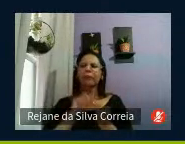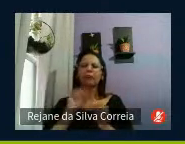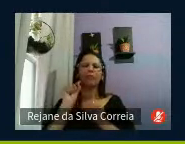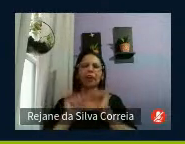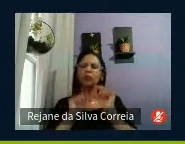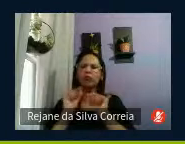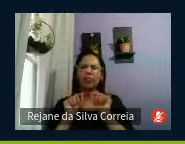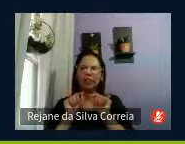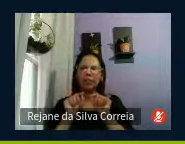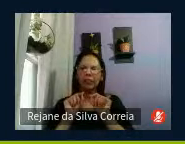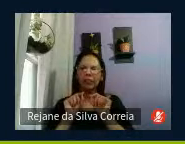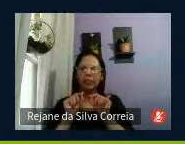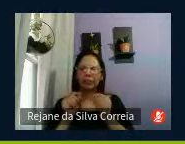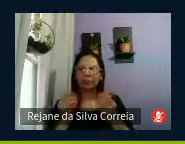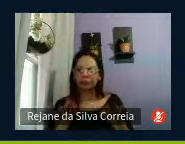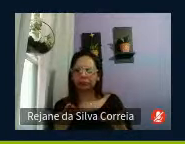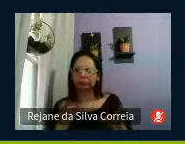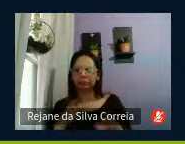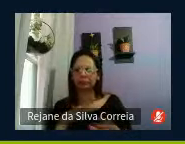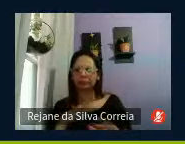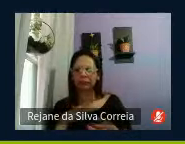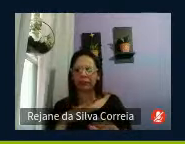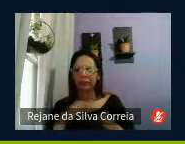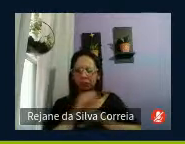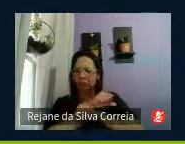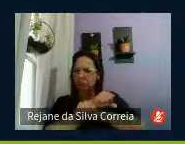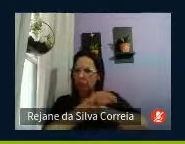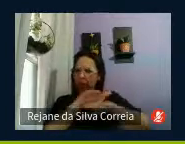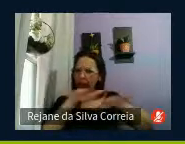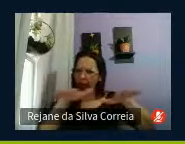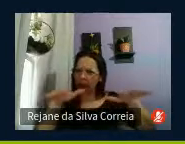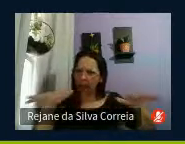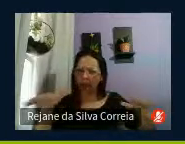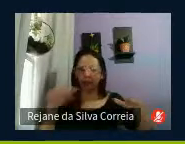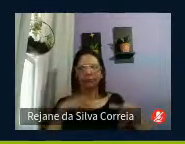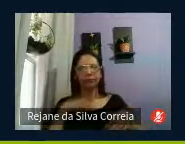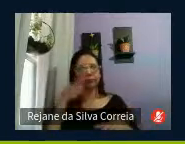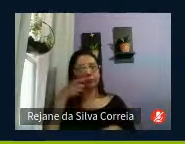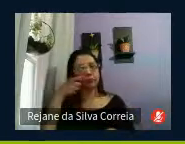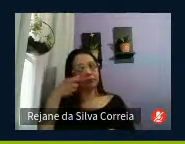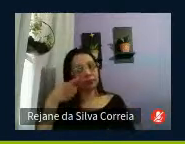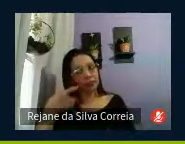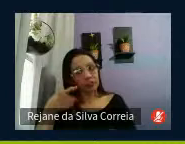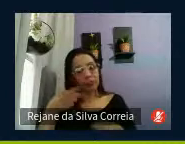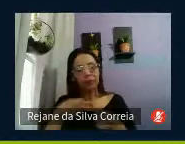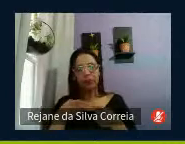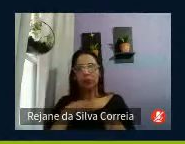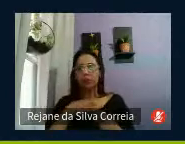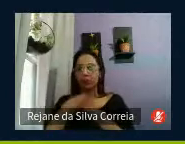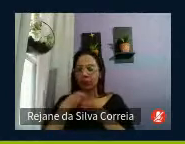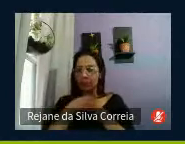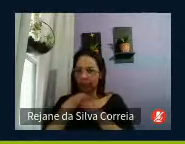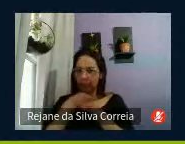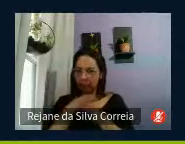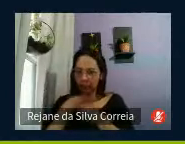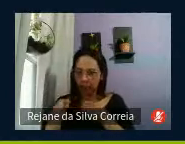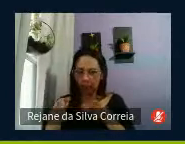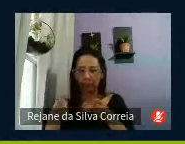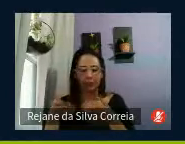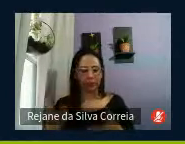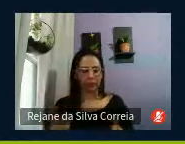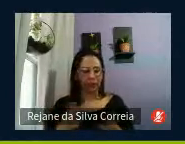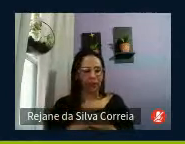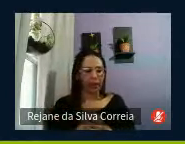O NAPN, ele tem uma ação ampla, porque ele faz atendimentos e orientações. A quem?